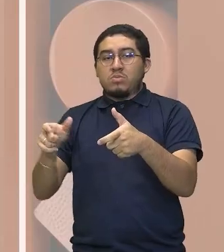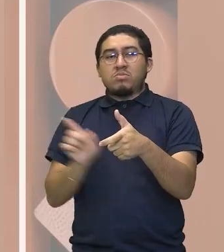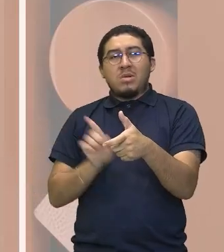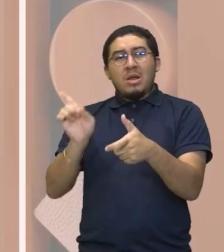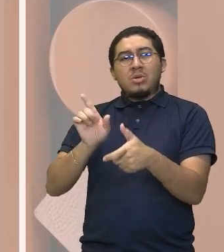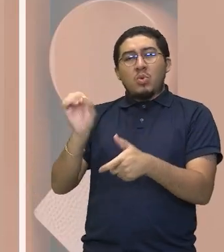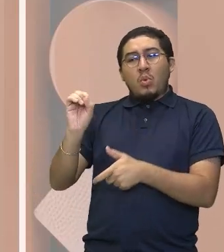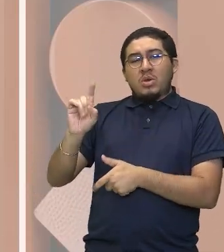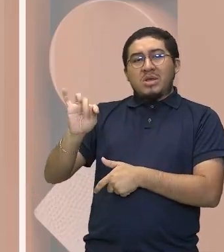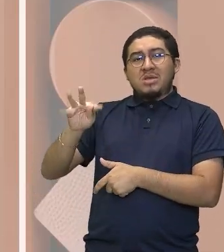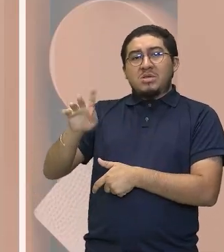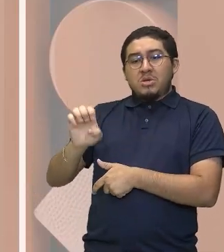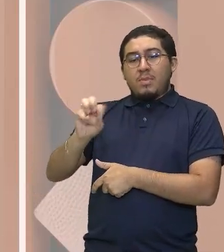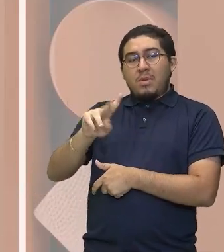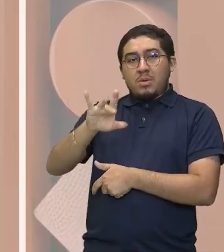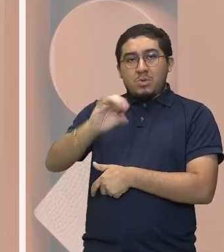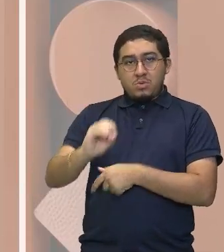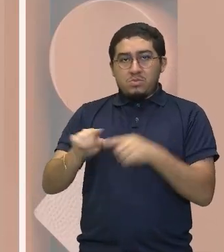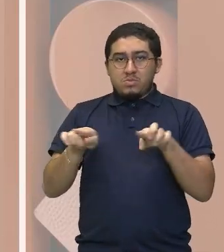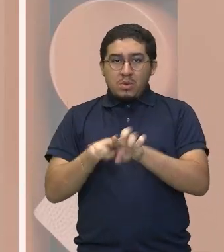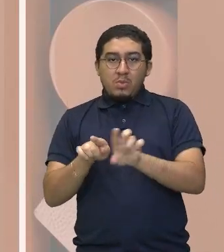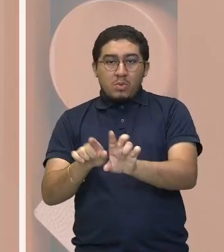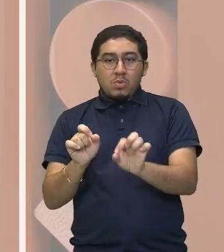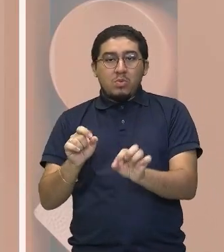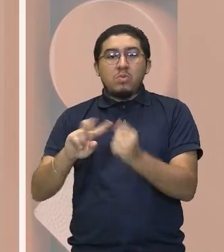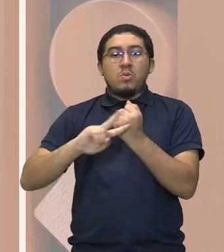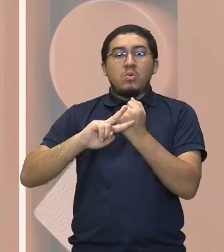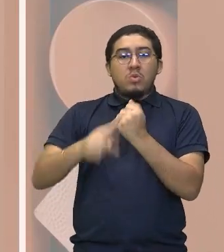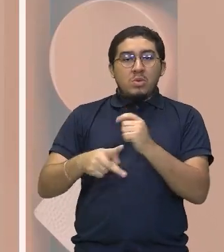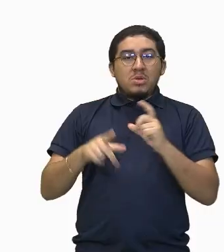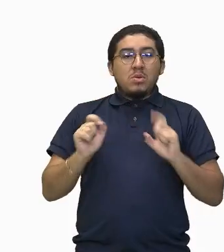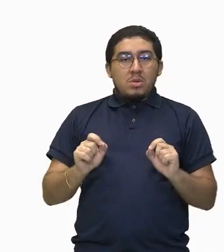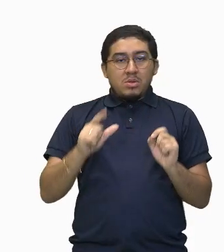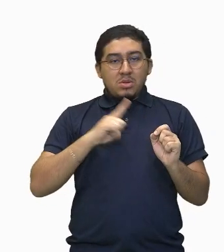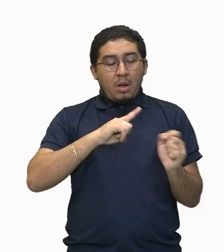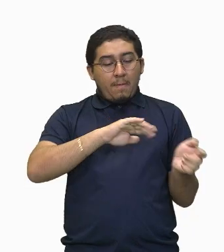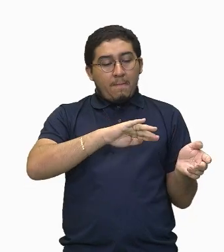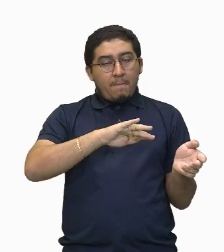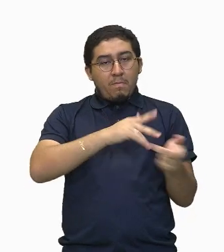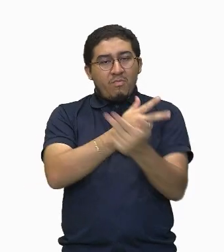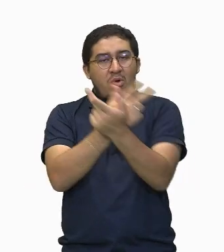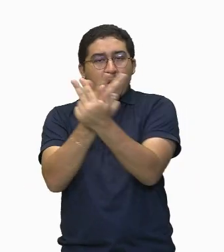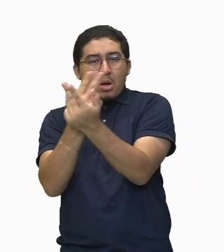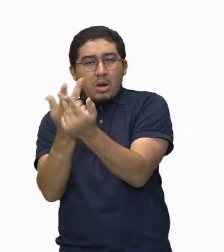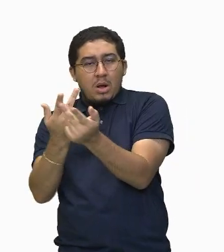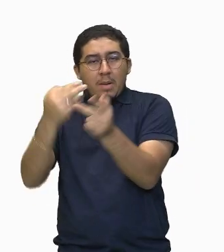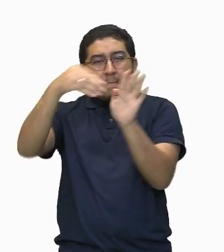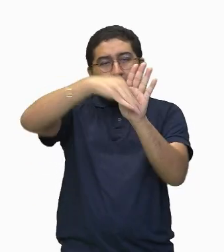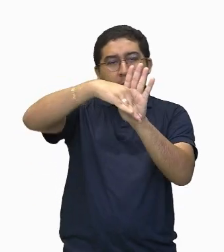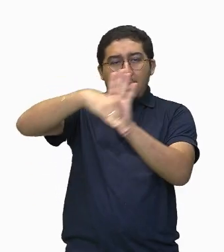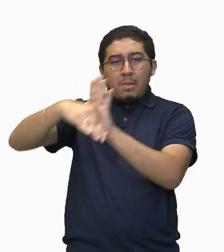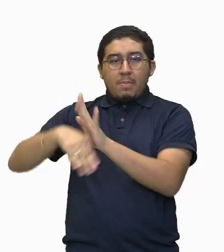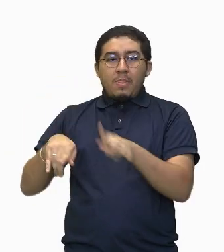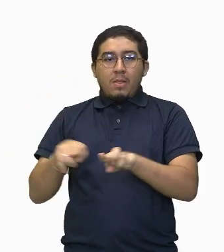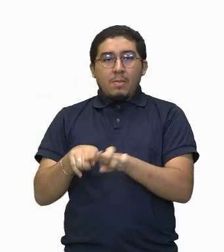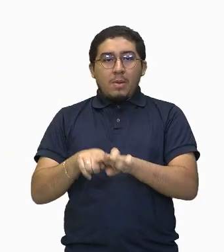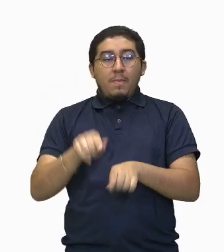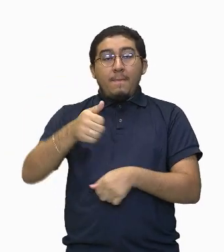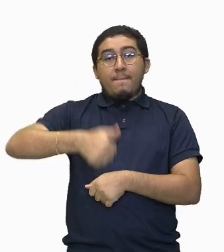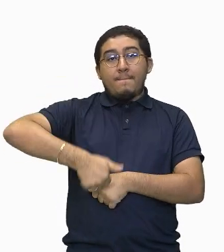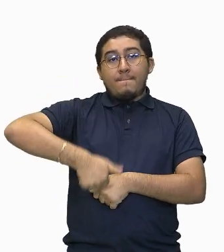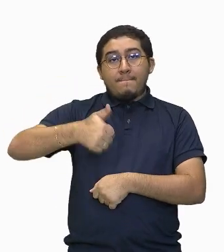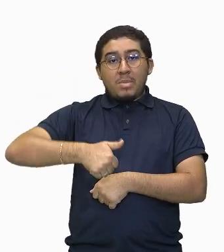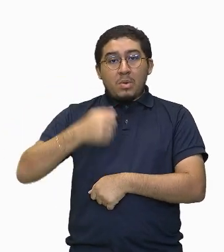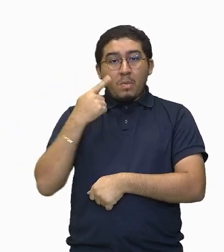e também vai acabar levando a uma reação em cadeia. Então vamos aqui para a nossa cartela. O primeiro choque das